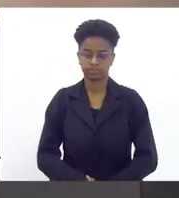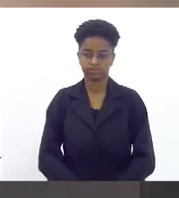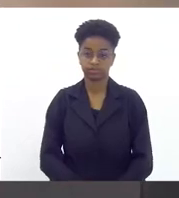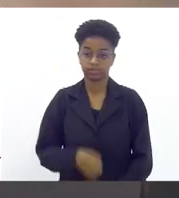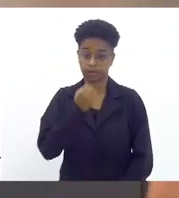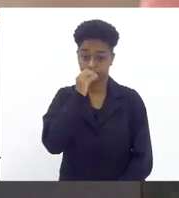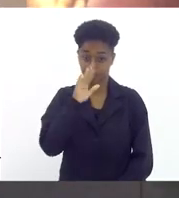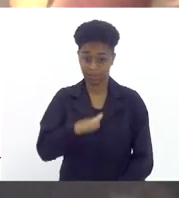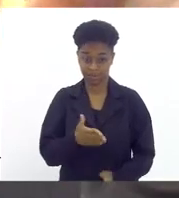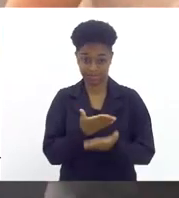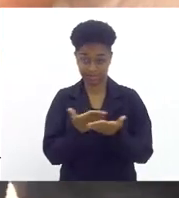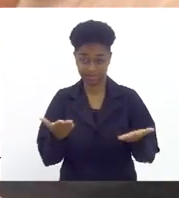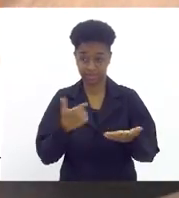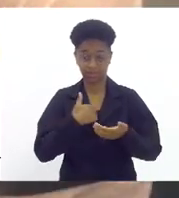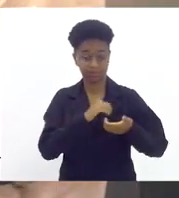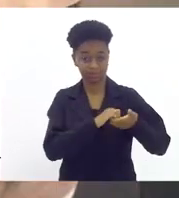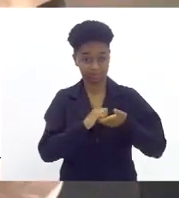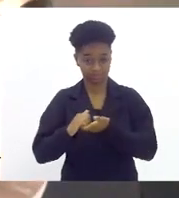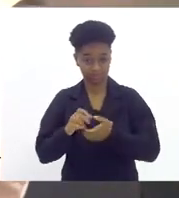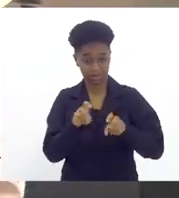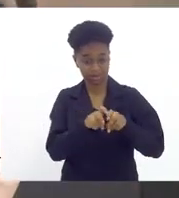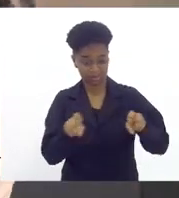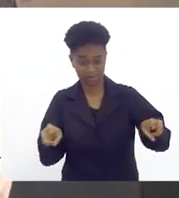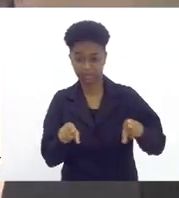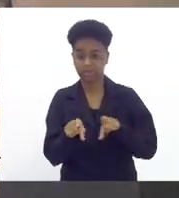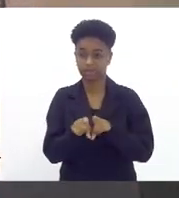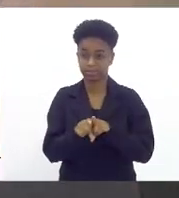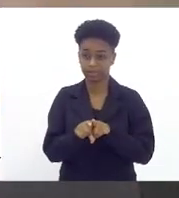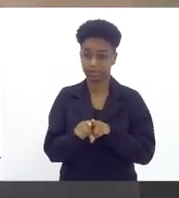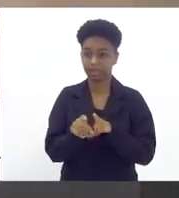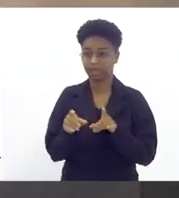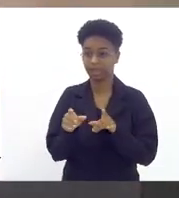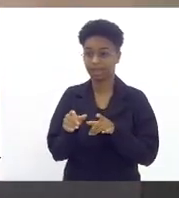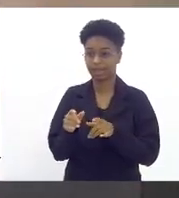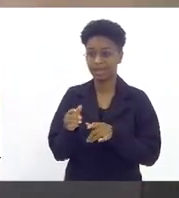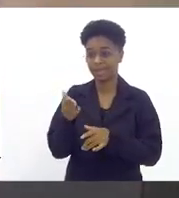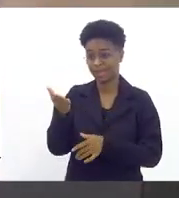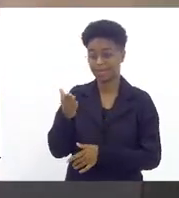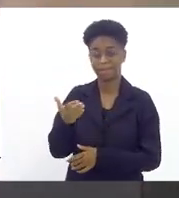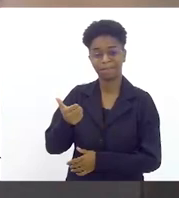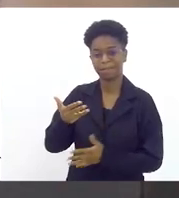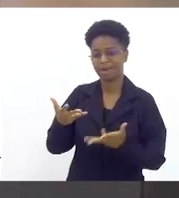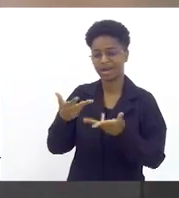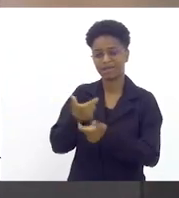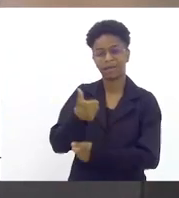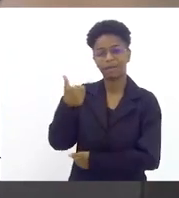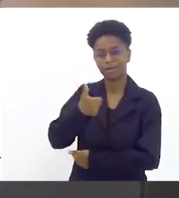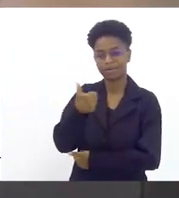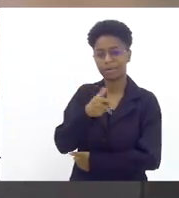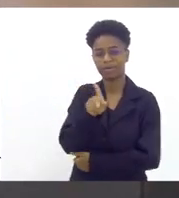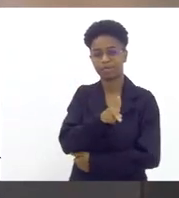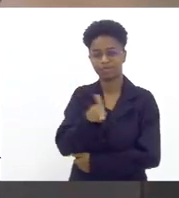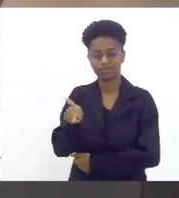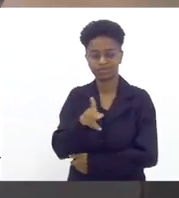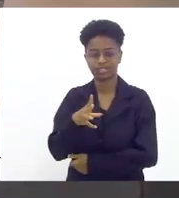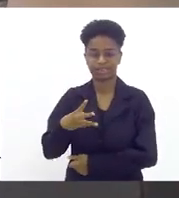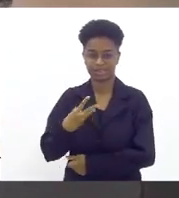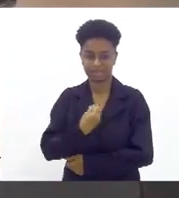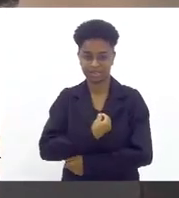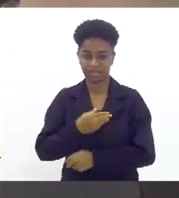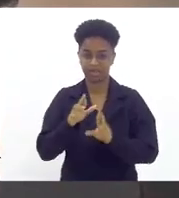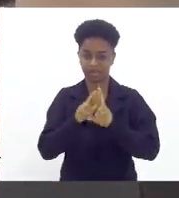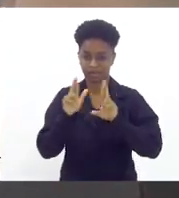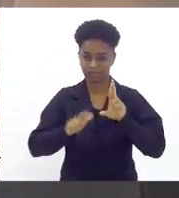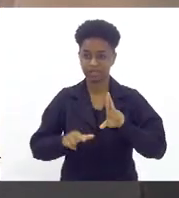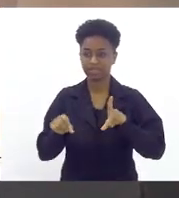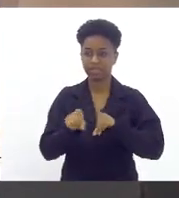Boa tarde, saudar a mesa, né, na presença aqui da maravilhosa primeira professora trans da UFRJ, né, da Letras, como eu também, né, nossa